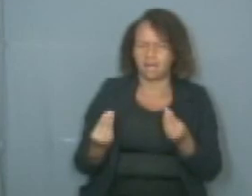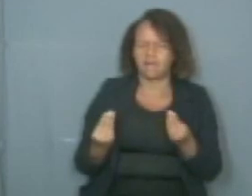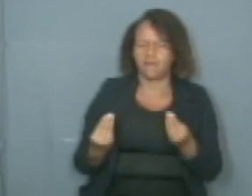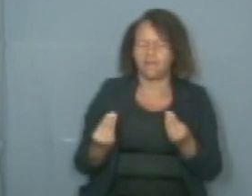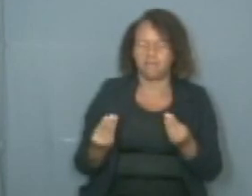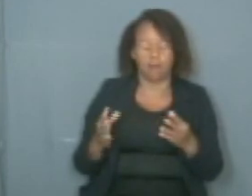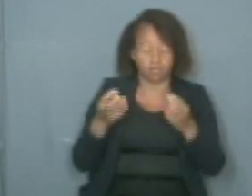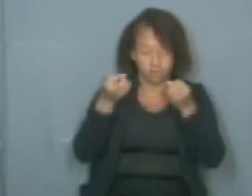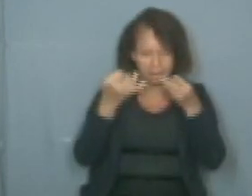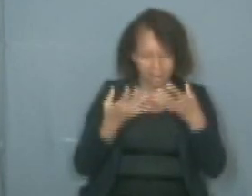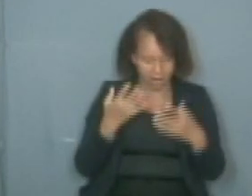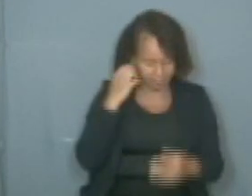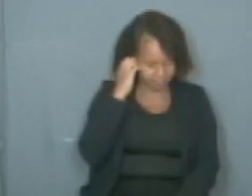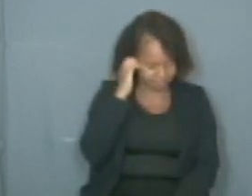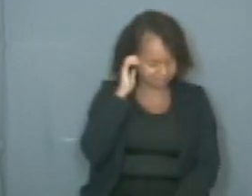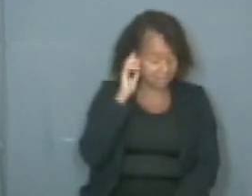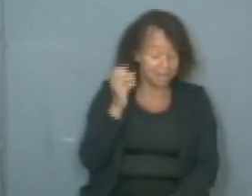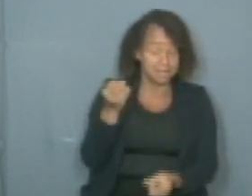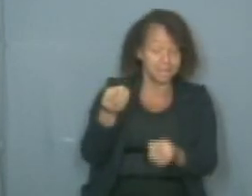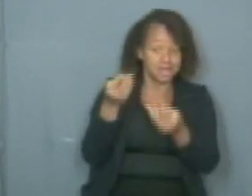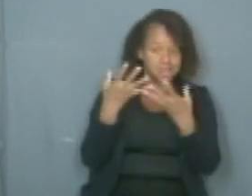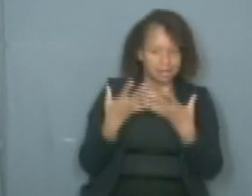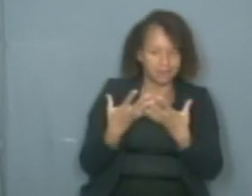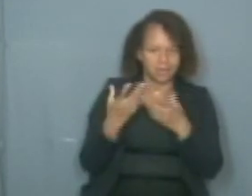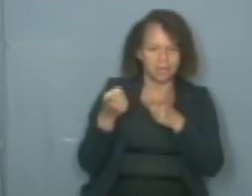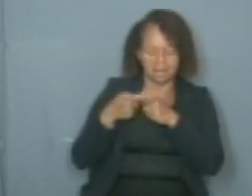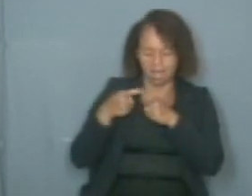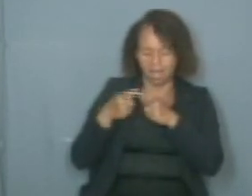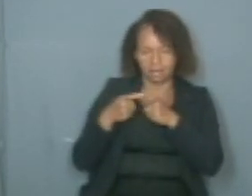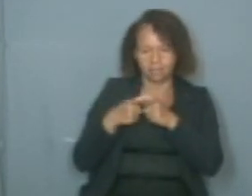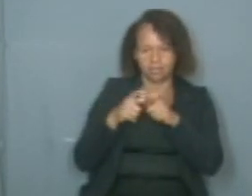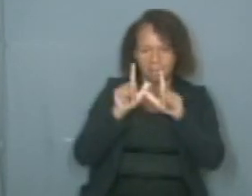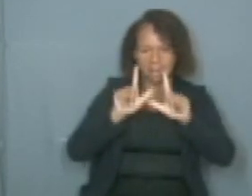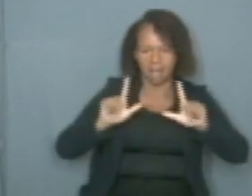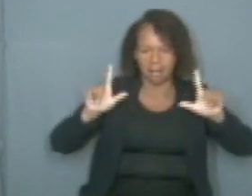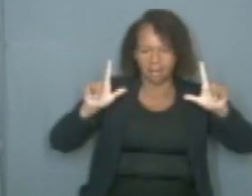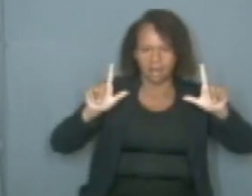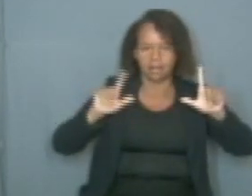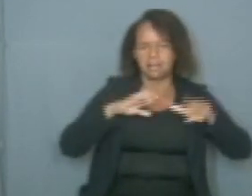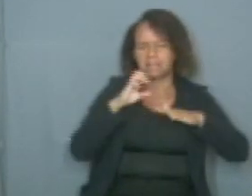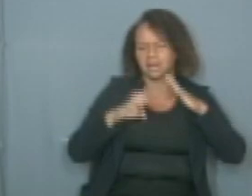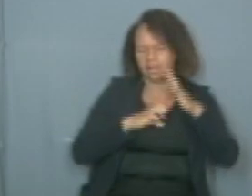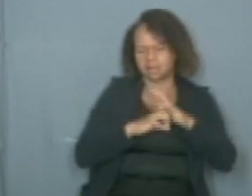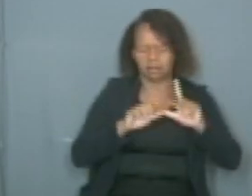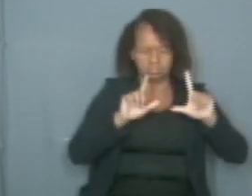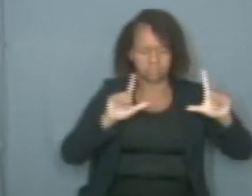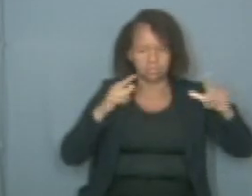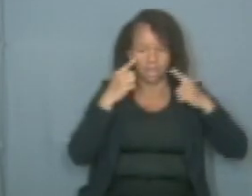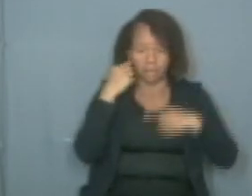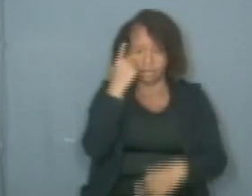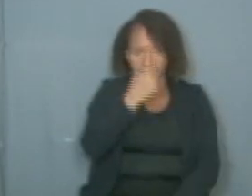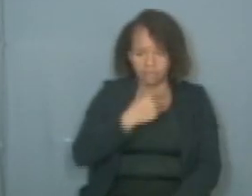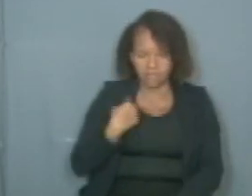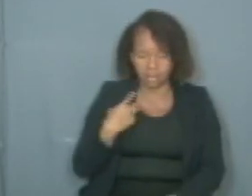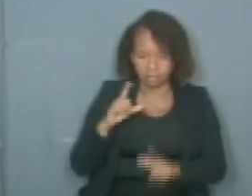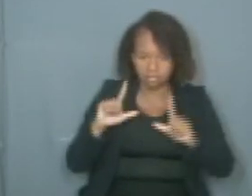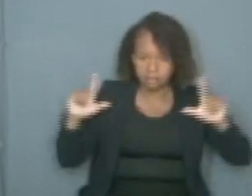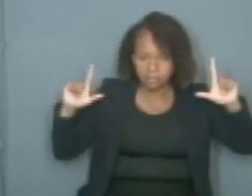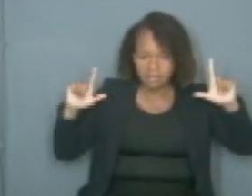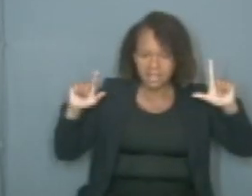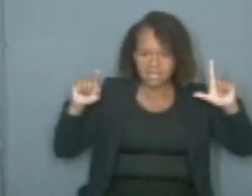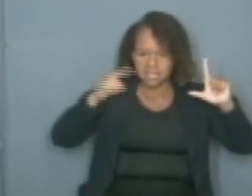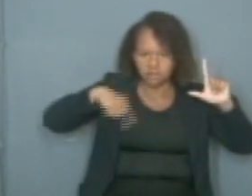Me digam, os médicos que me assistem, os empresários que me assistem, se